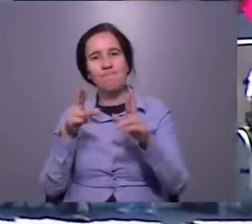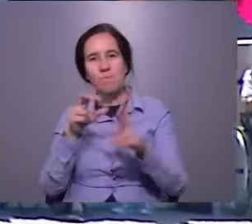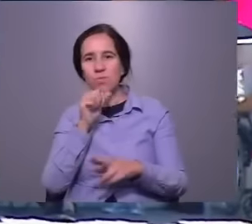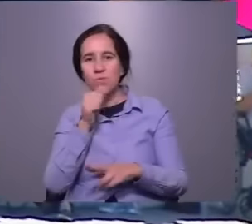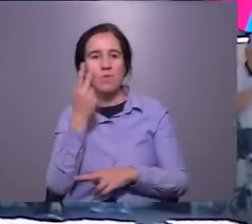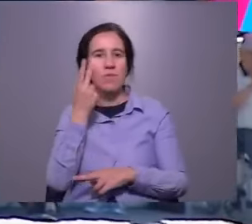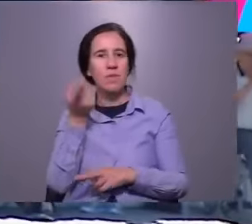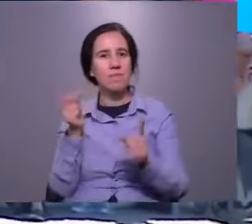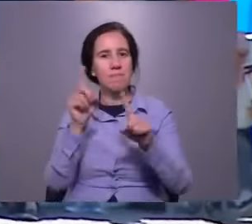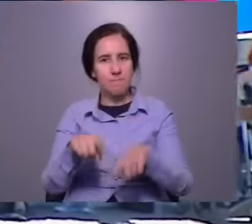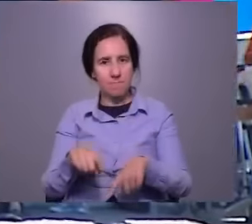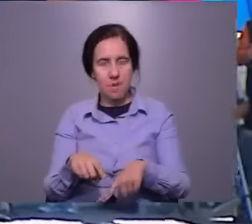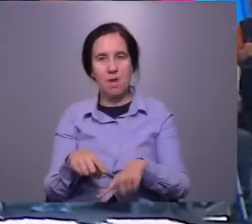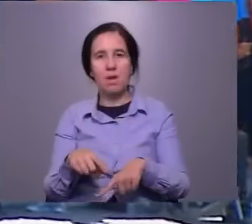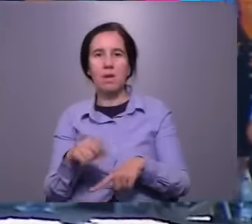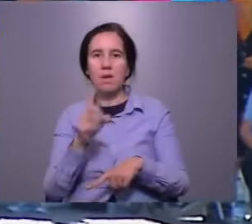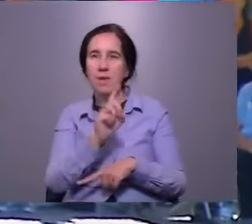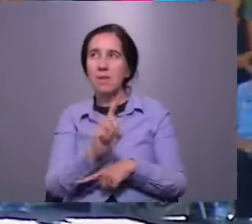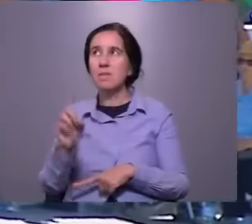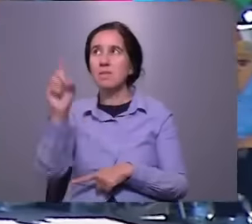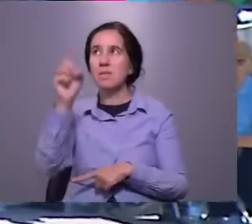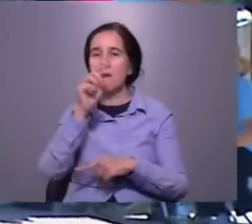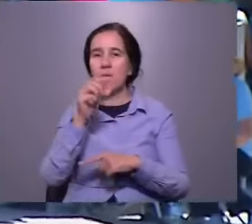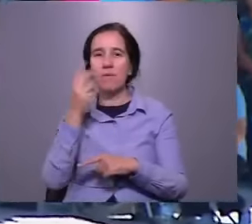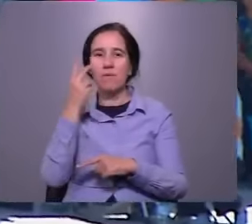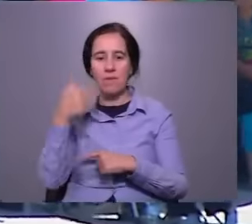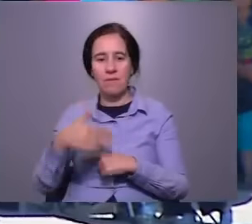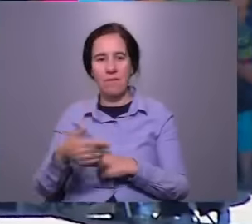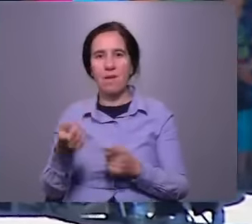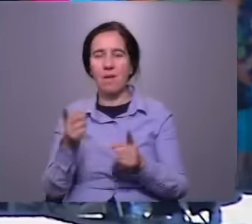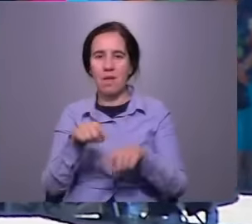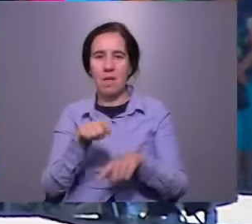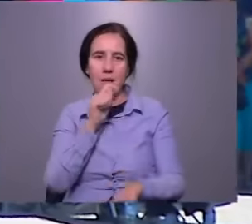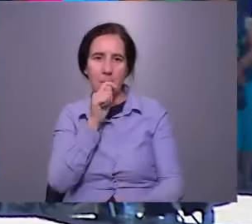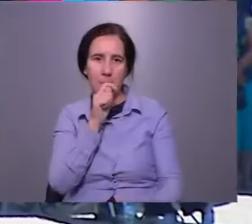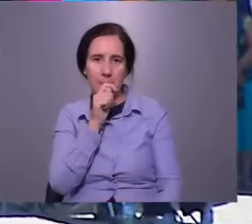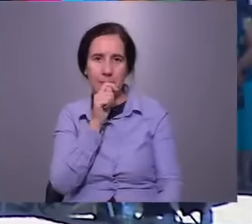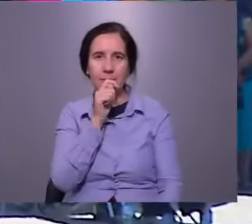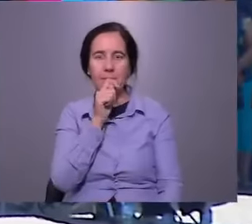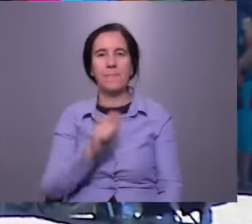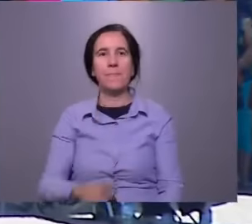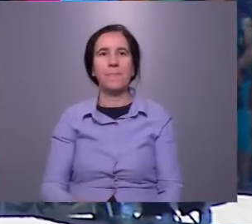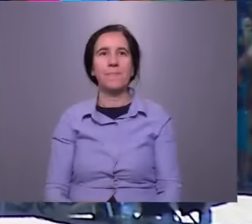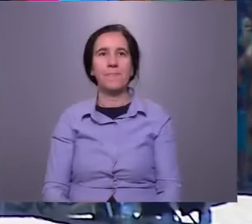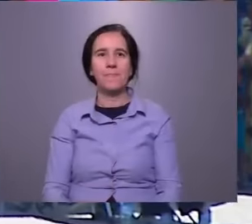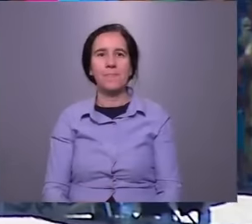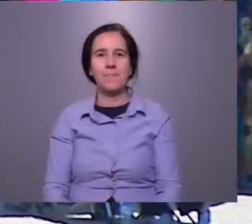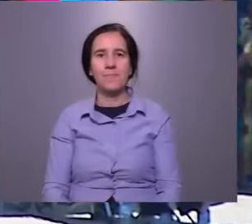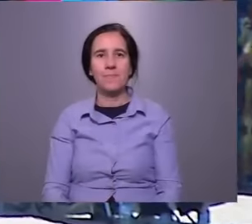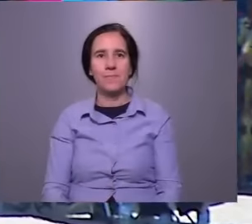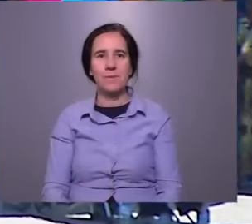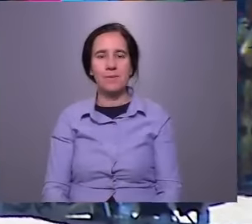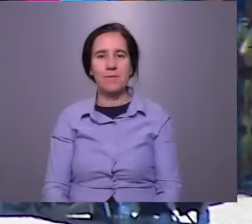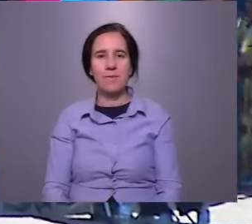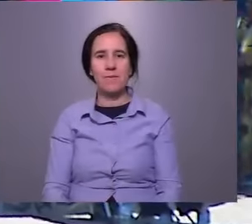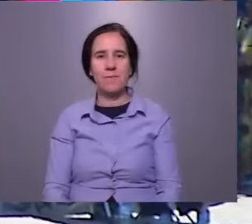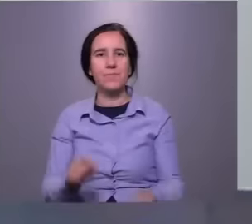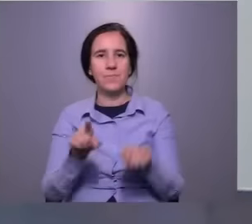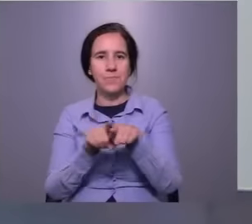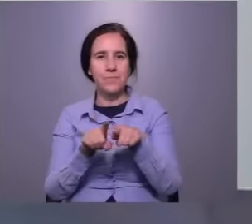Igreja Una, Santa, Católica e Apostólica. Professo um só batismo para a remissão dos pecados.